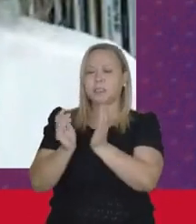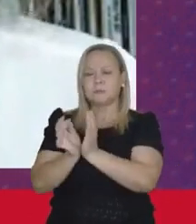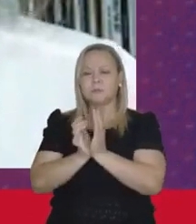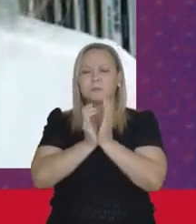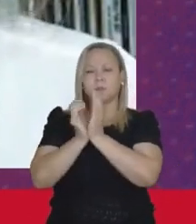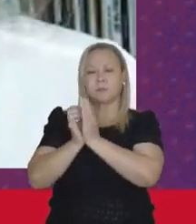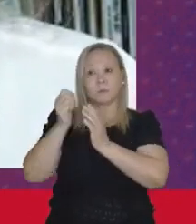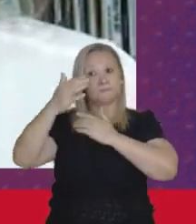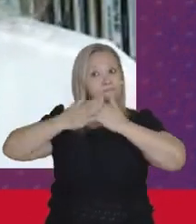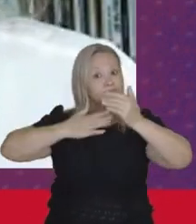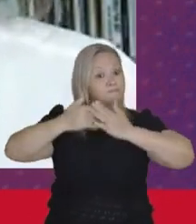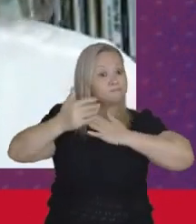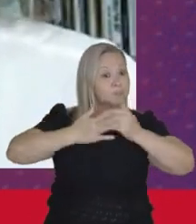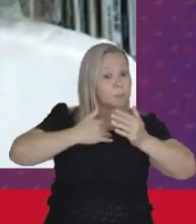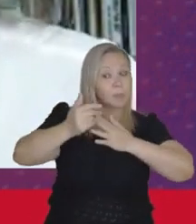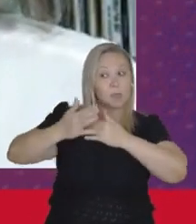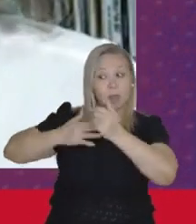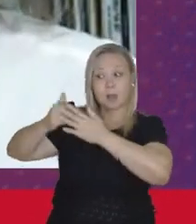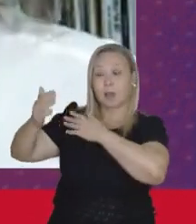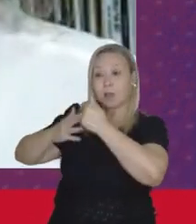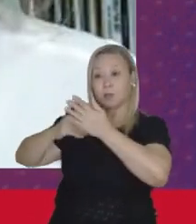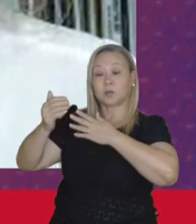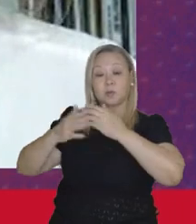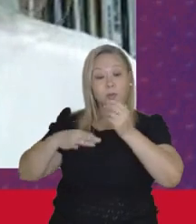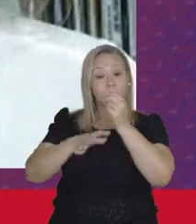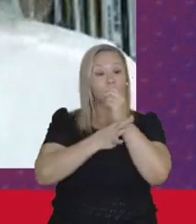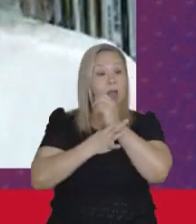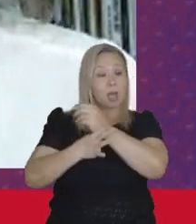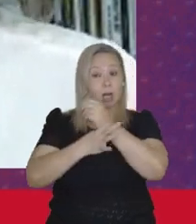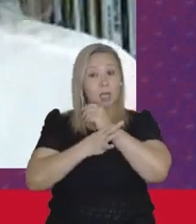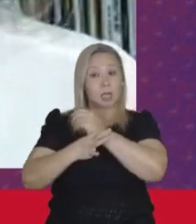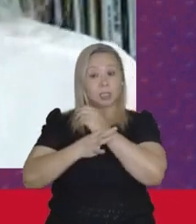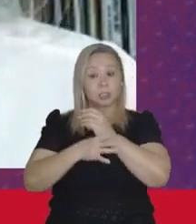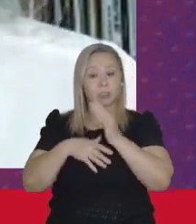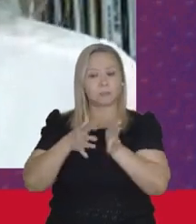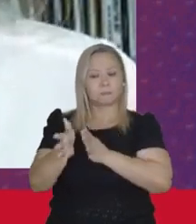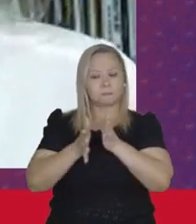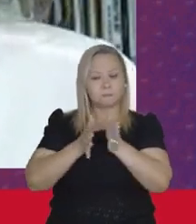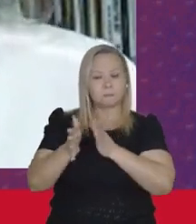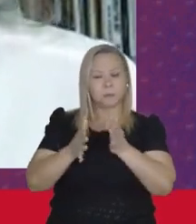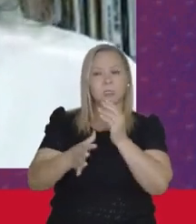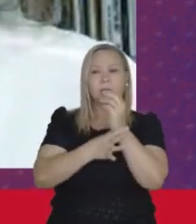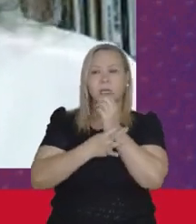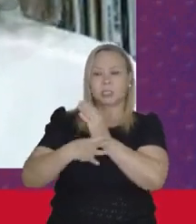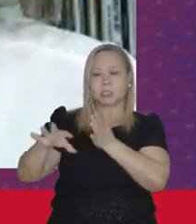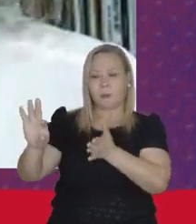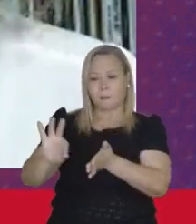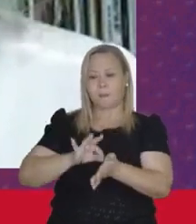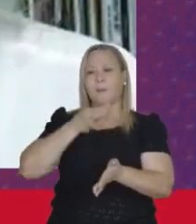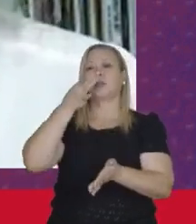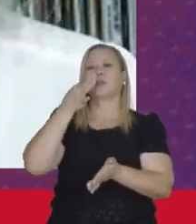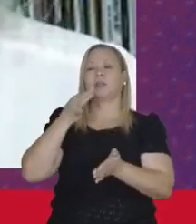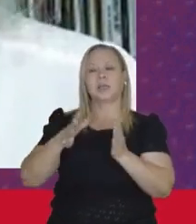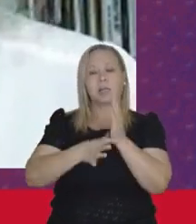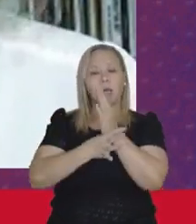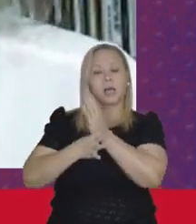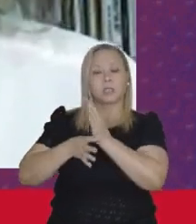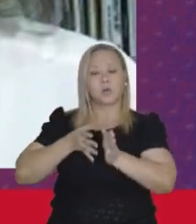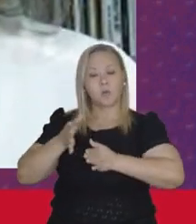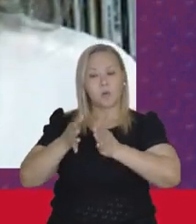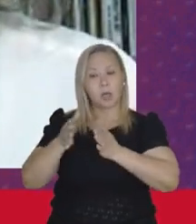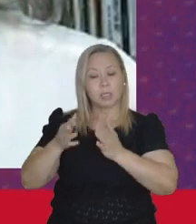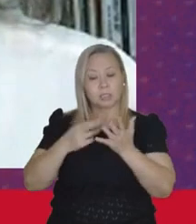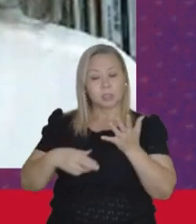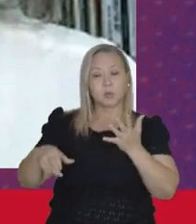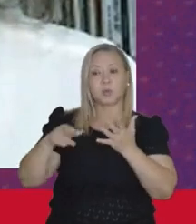de ações para garantia da acessibilidade, para garantia da matrícula, para garantia do acesso aos recursos